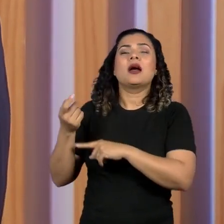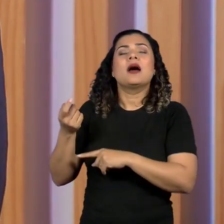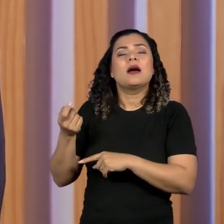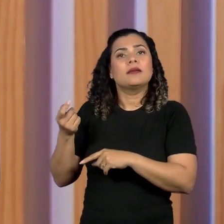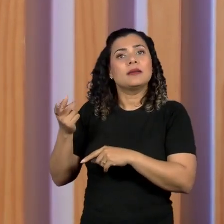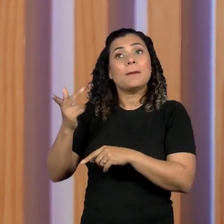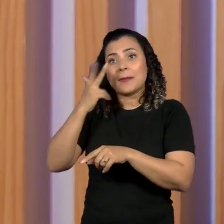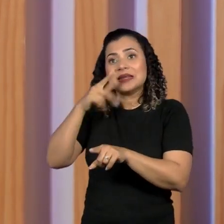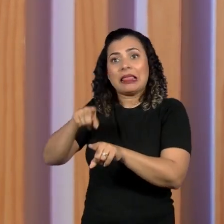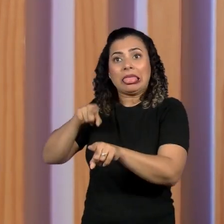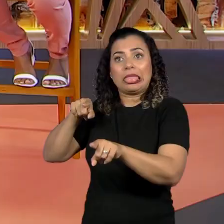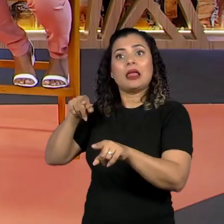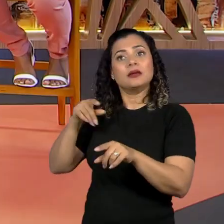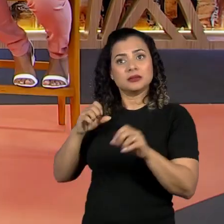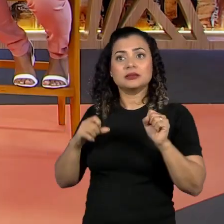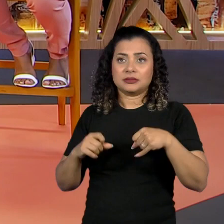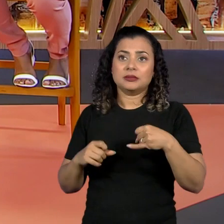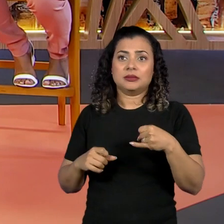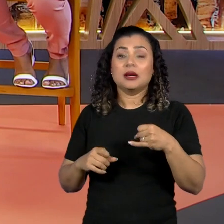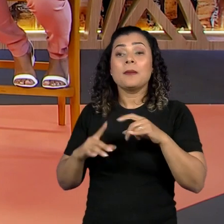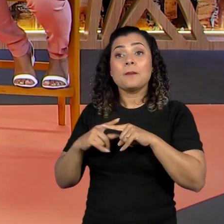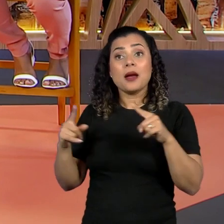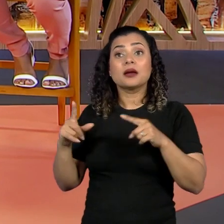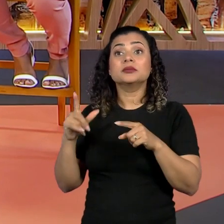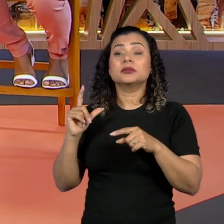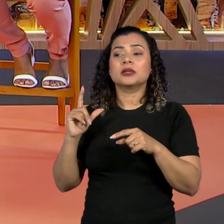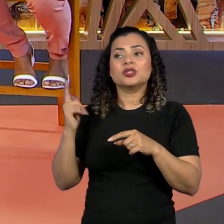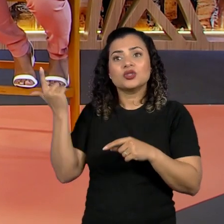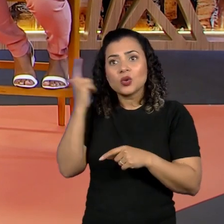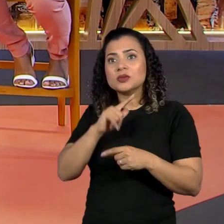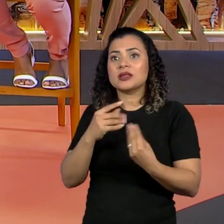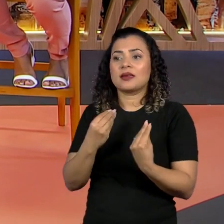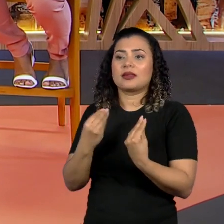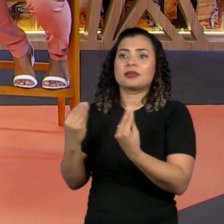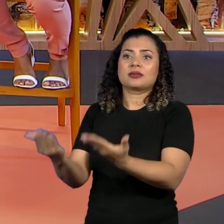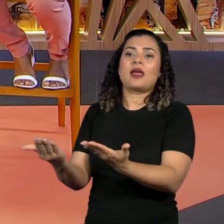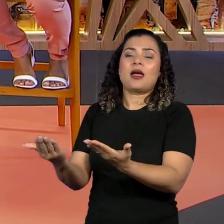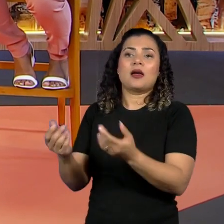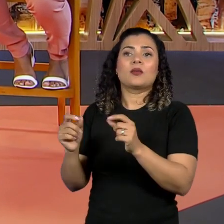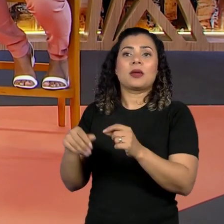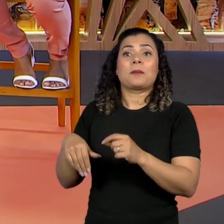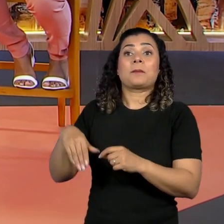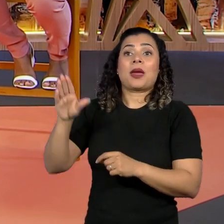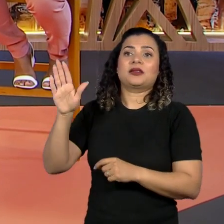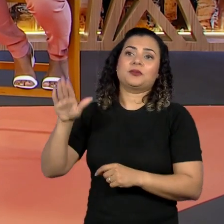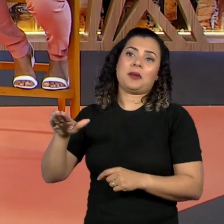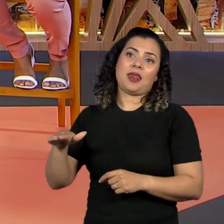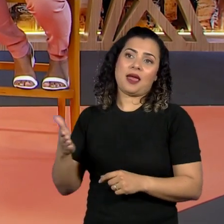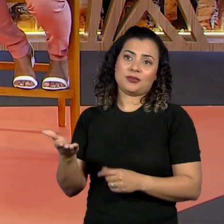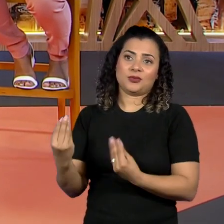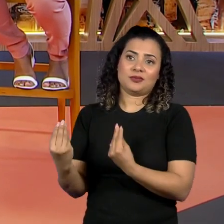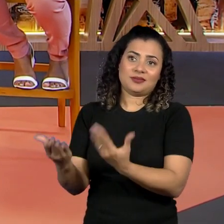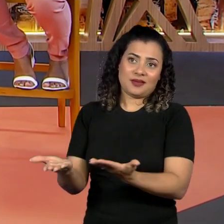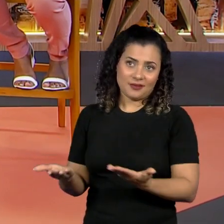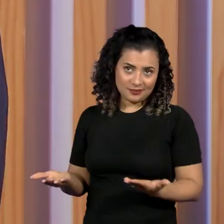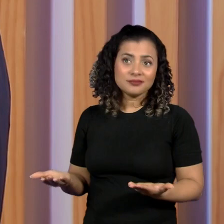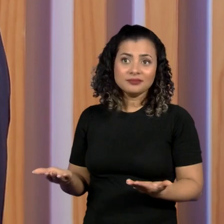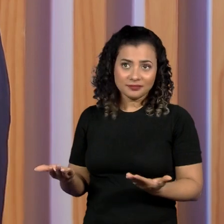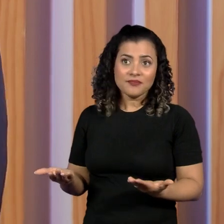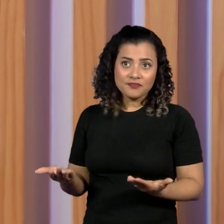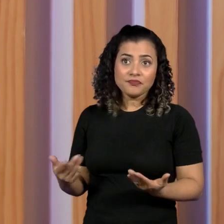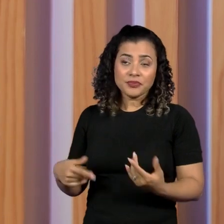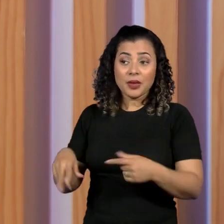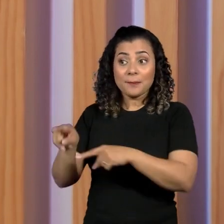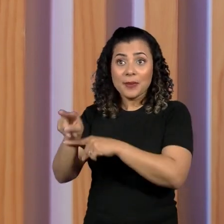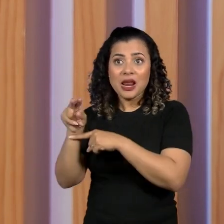bancos que a gente conhece, mas, por conta disso, a gente consegue entregar um produto muito mais barato e ainda